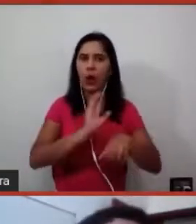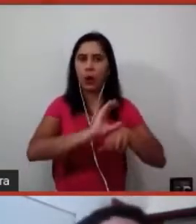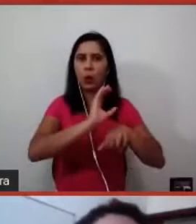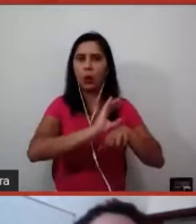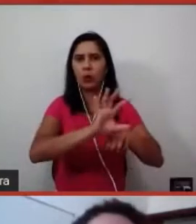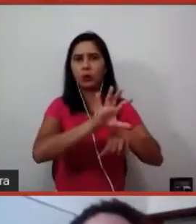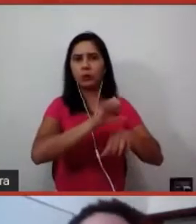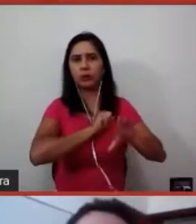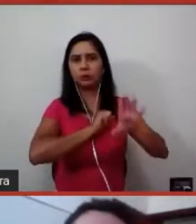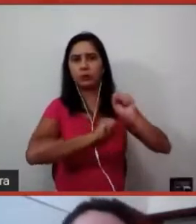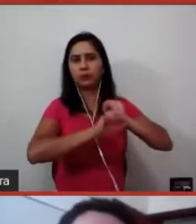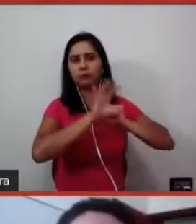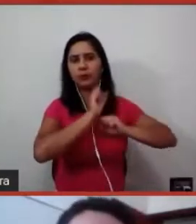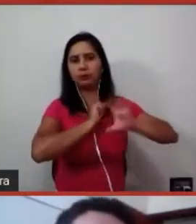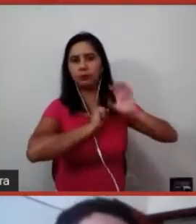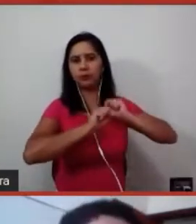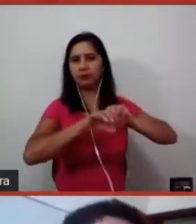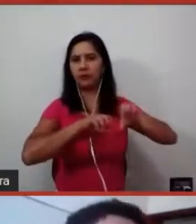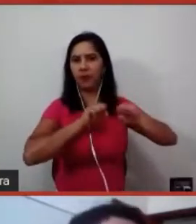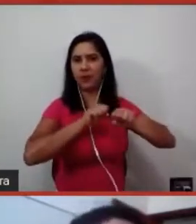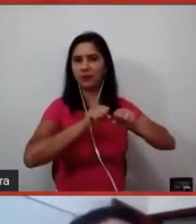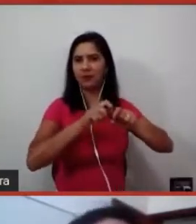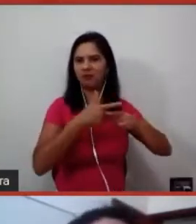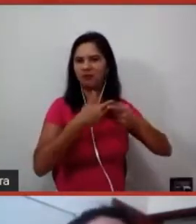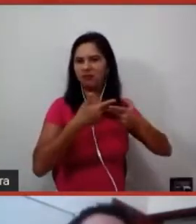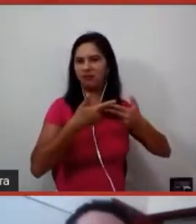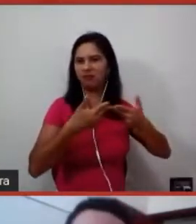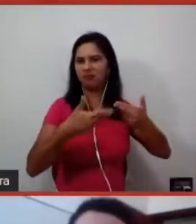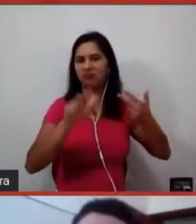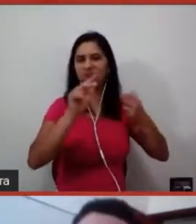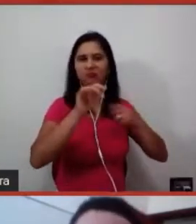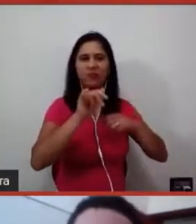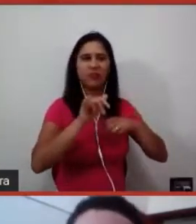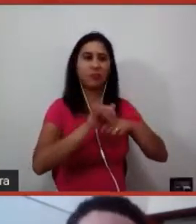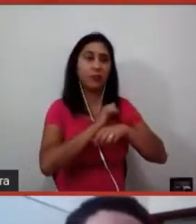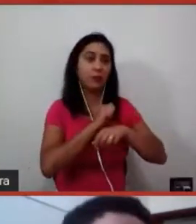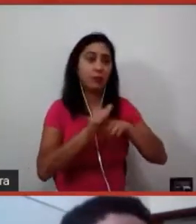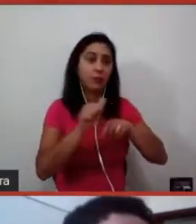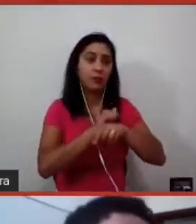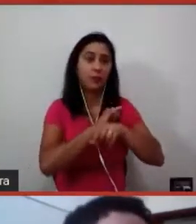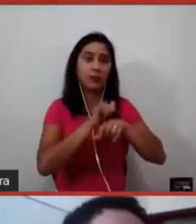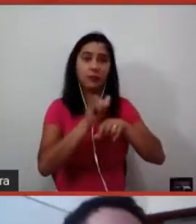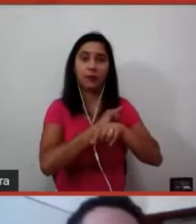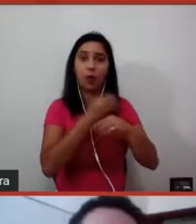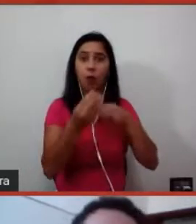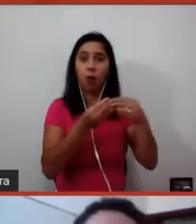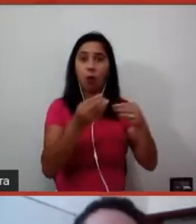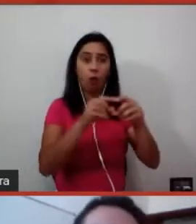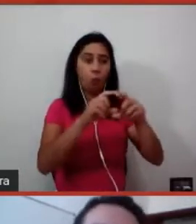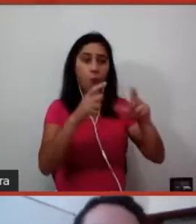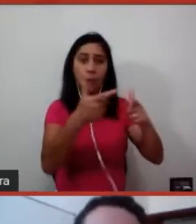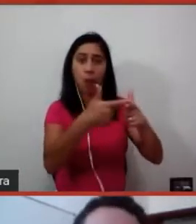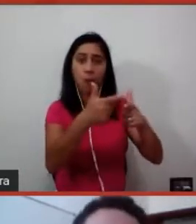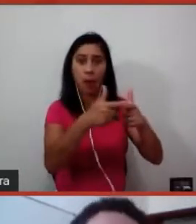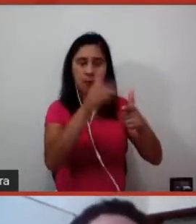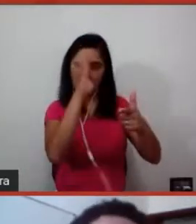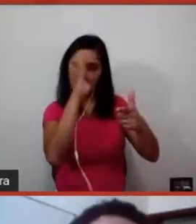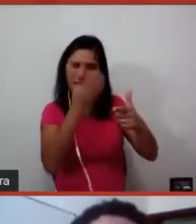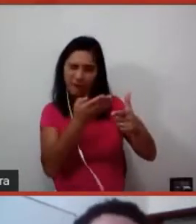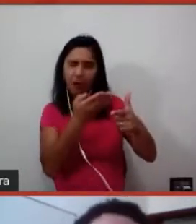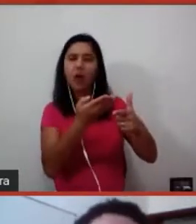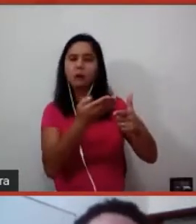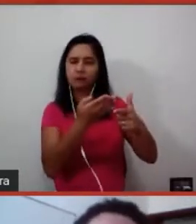curso com diversas ferramentas, inclusive com relação à resolução de problemas, né, bastante